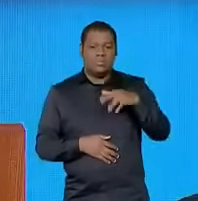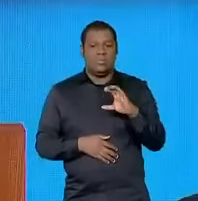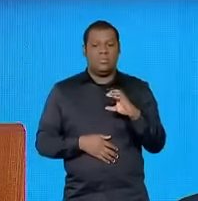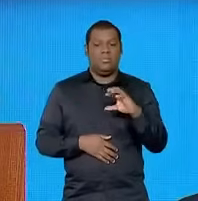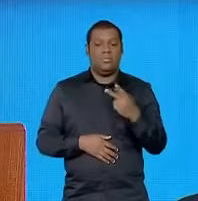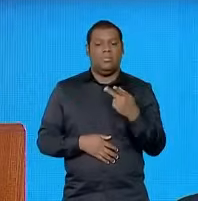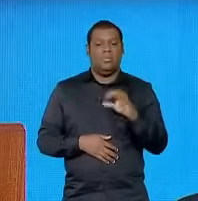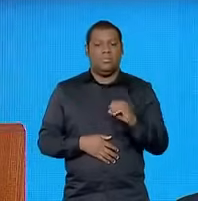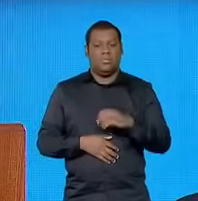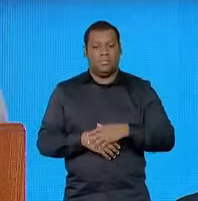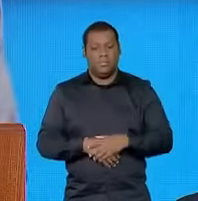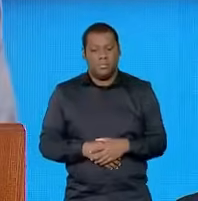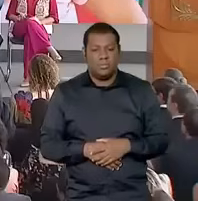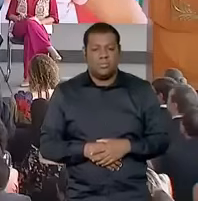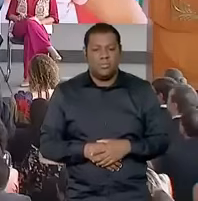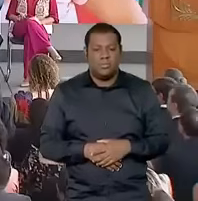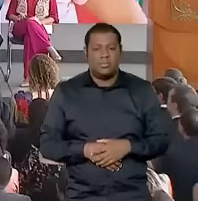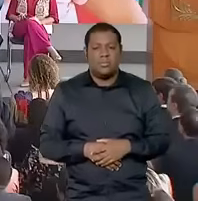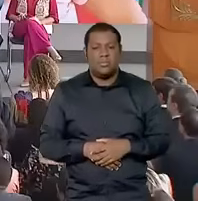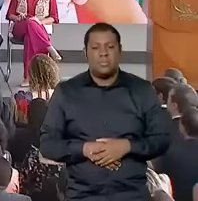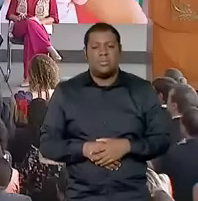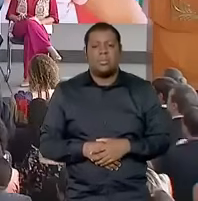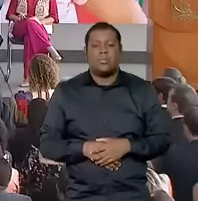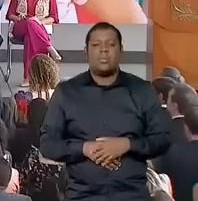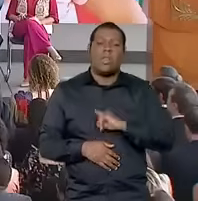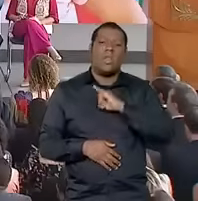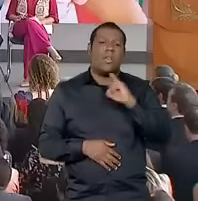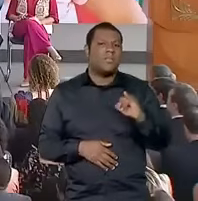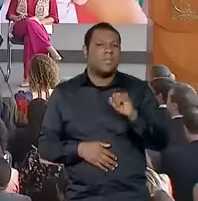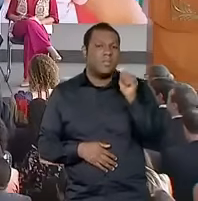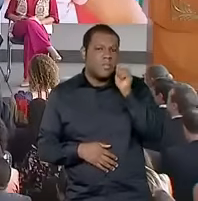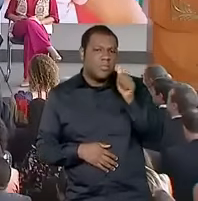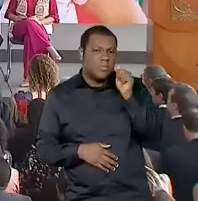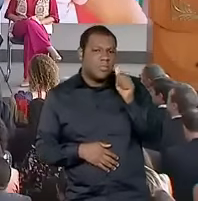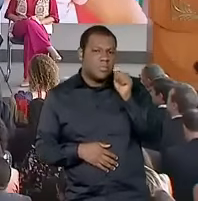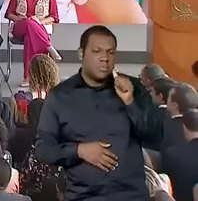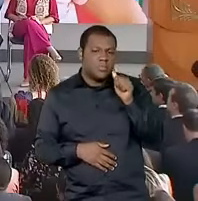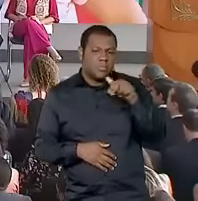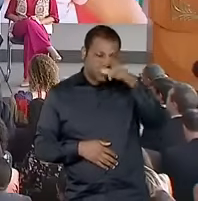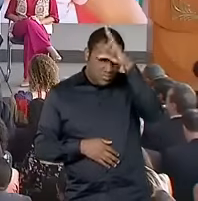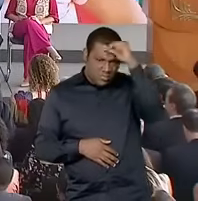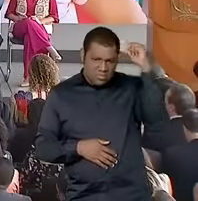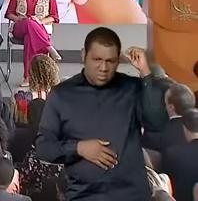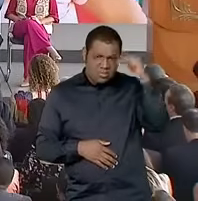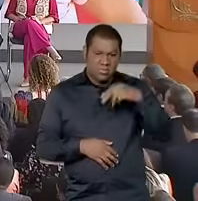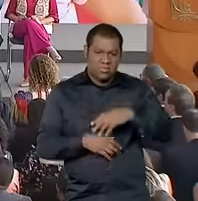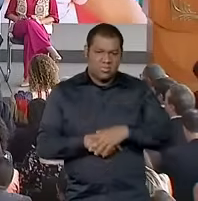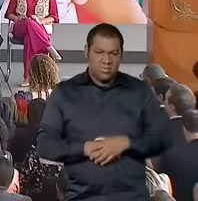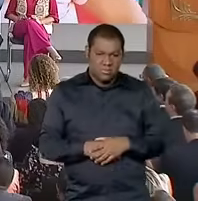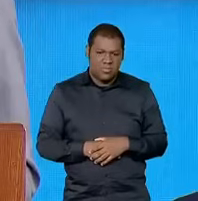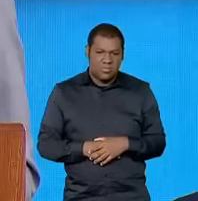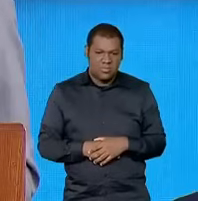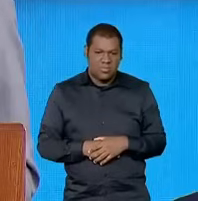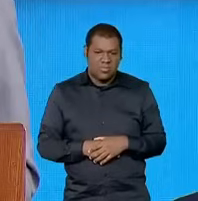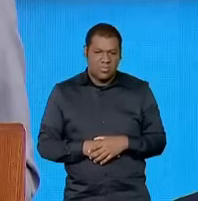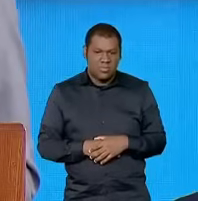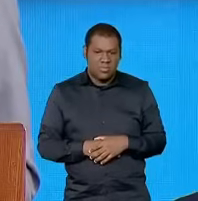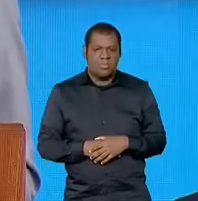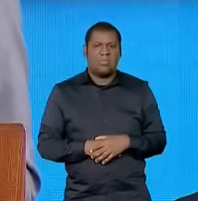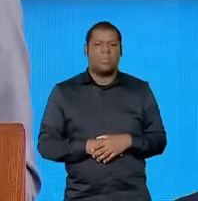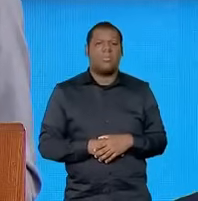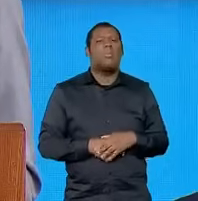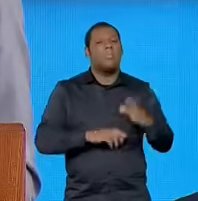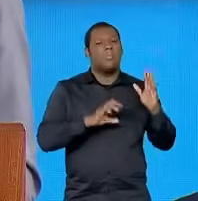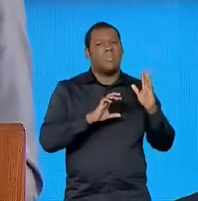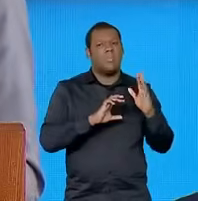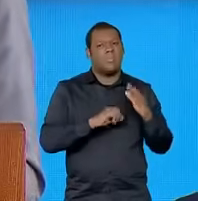queria, querida prefeita, dizer para você uma coisa. É muito difícil a gente ser republicano.